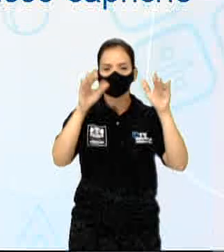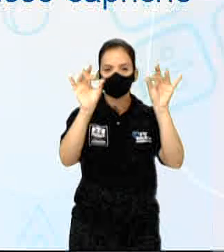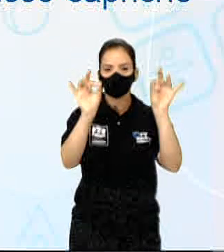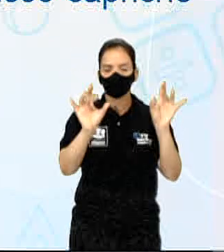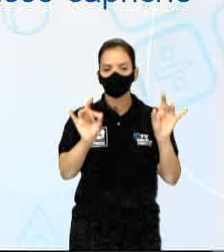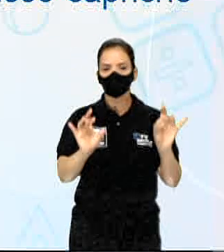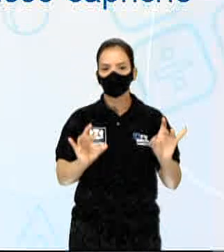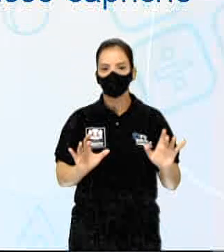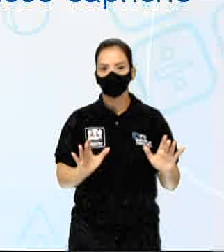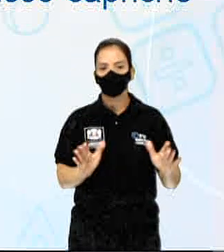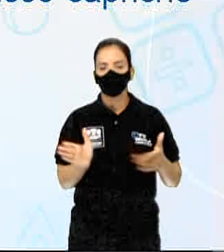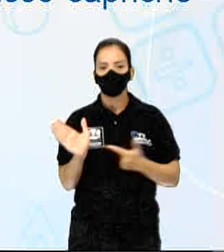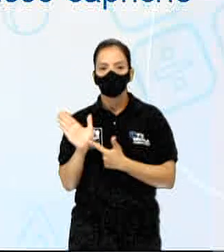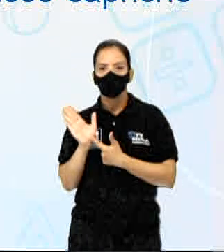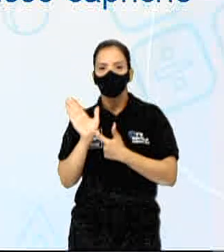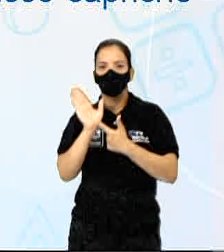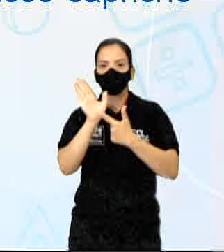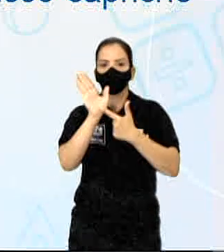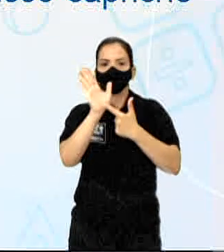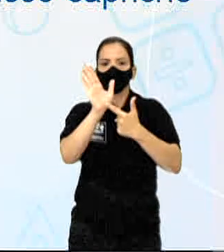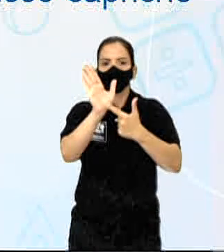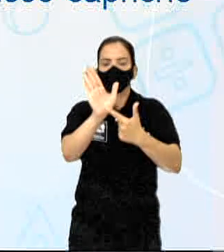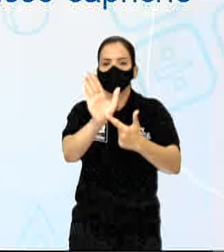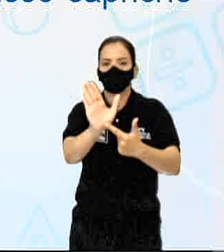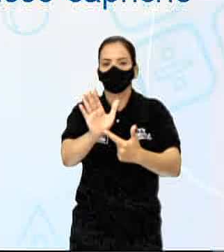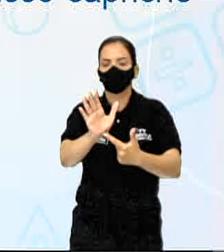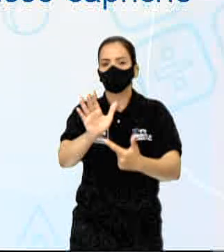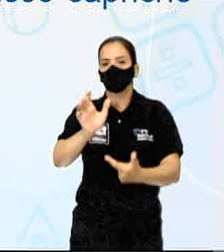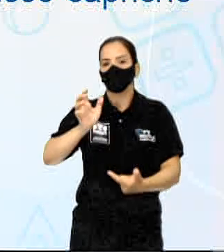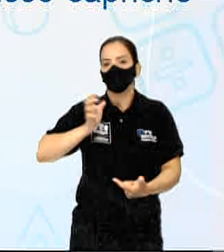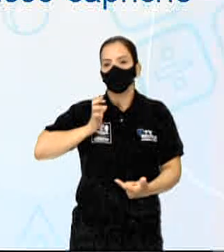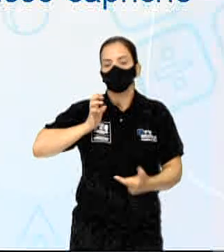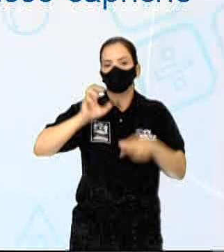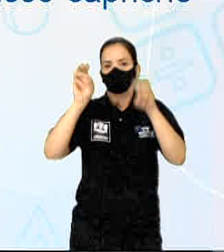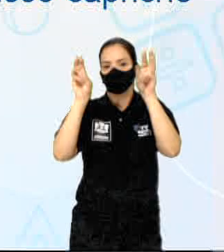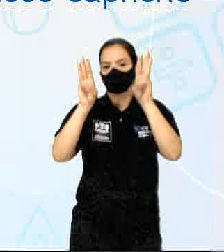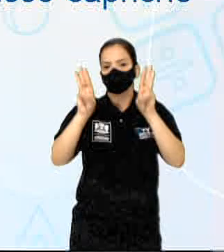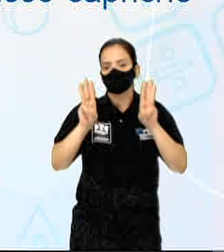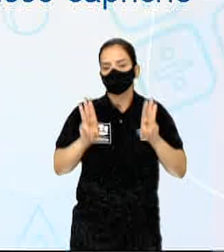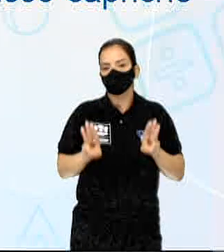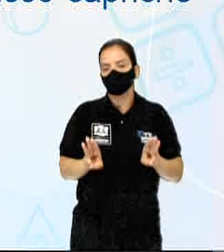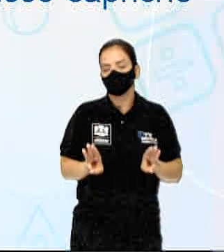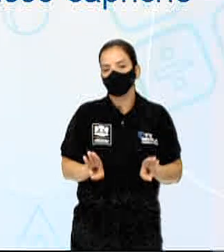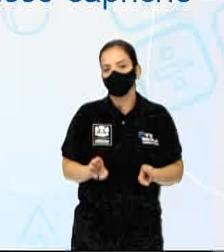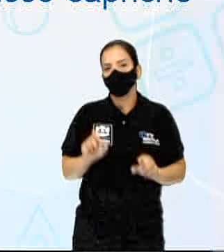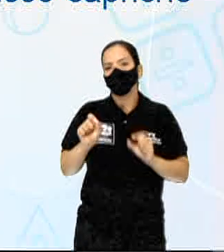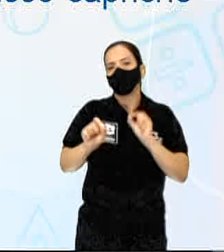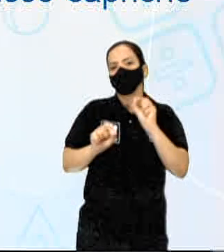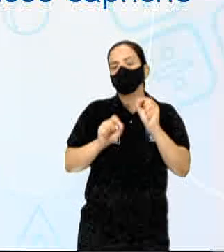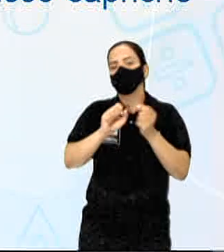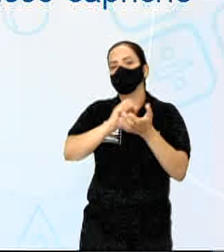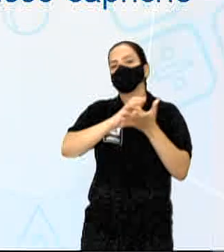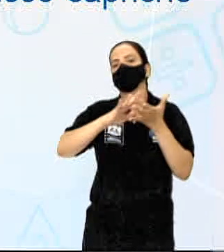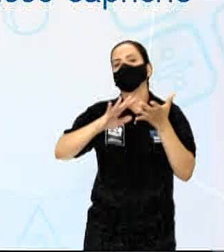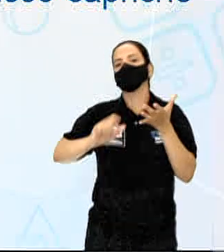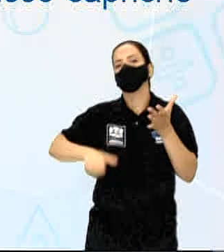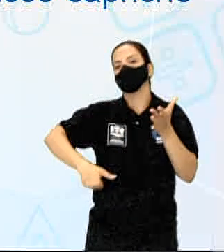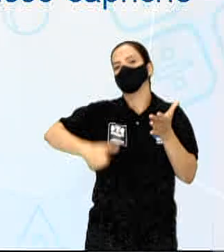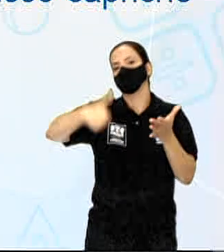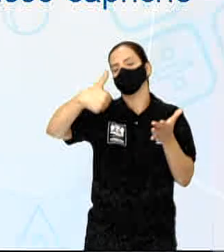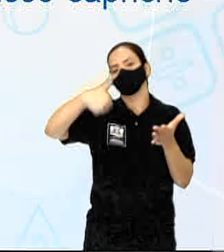chamada Os Tesouros da Mesopotâmia. Para isso, você precisará realizar as seguintes atividades.